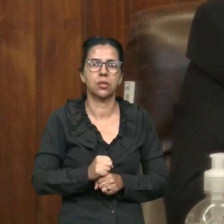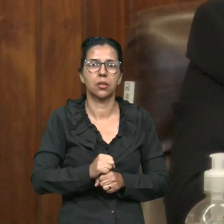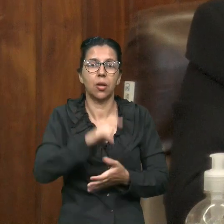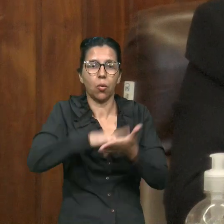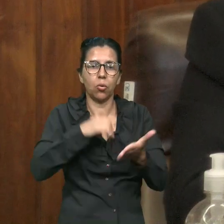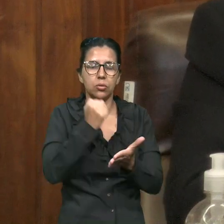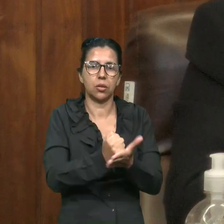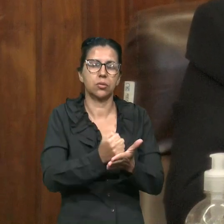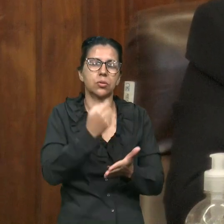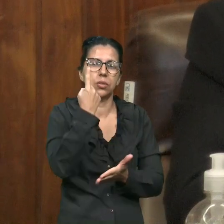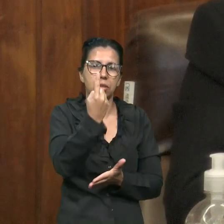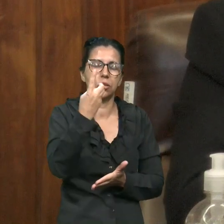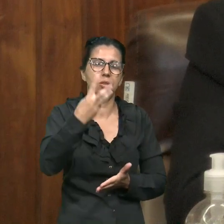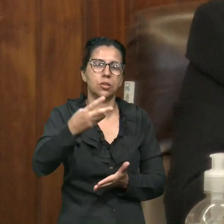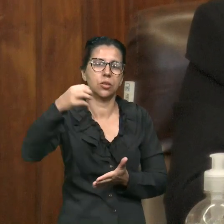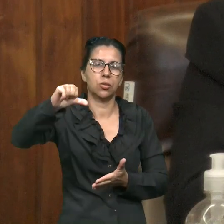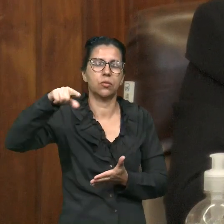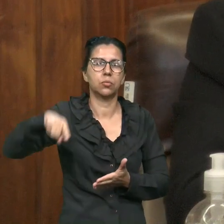contrato,